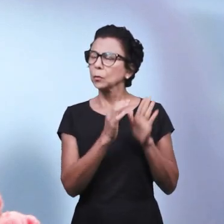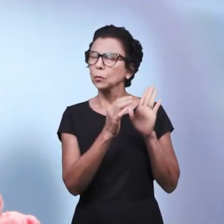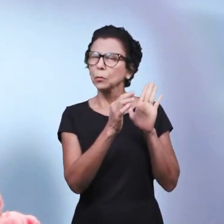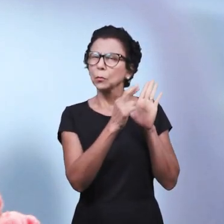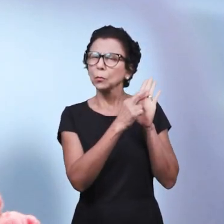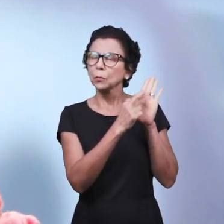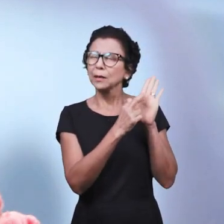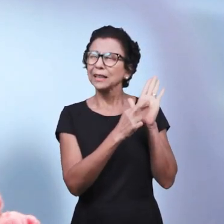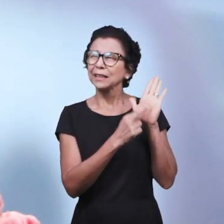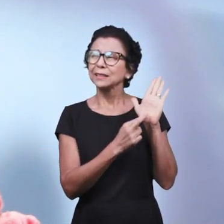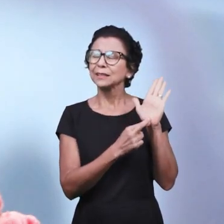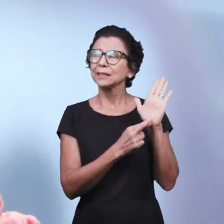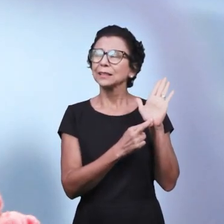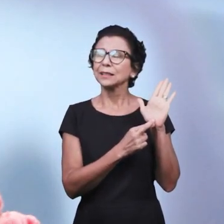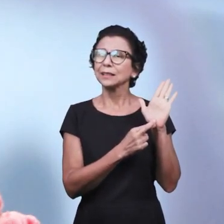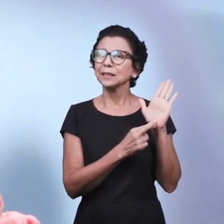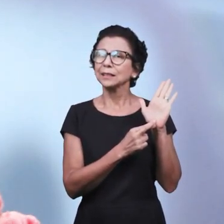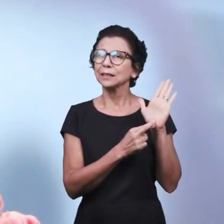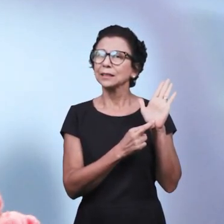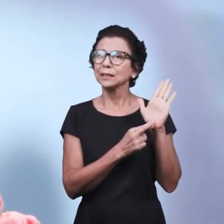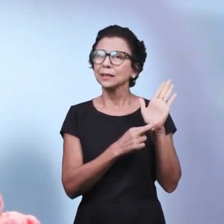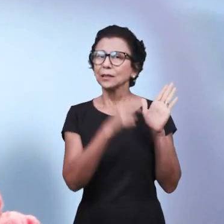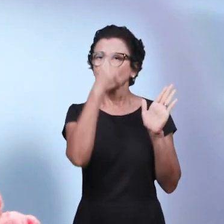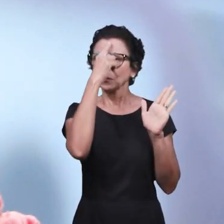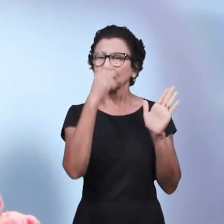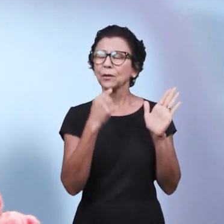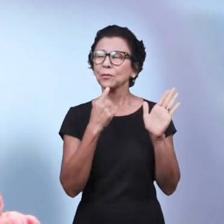para escolha dos candidatos? Você